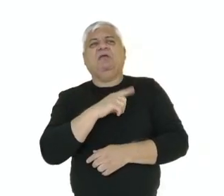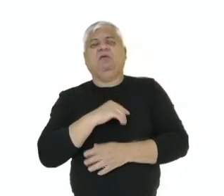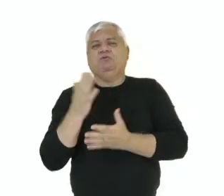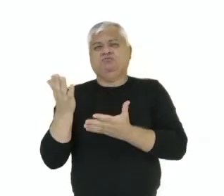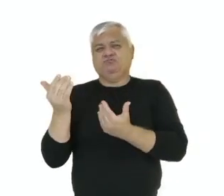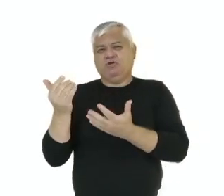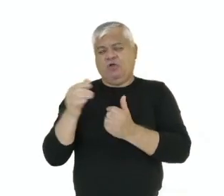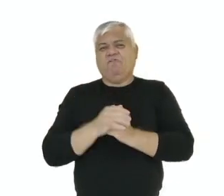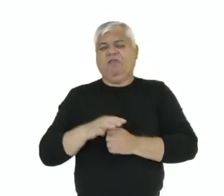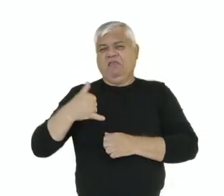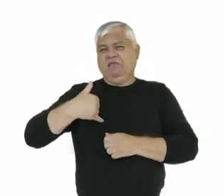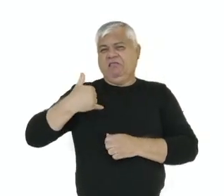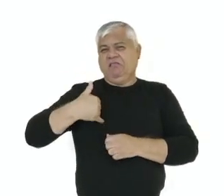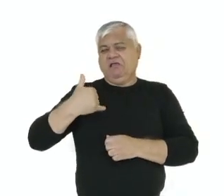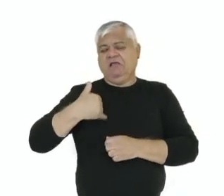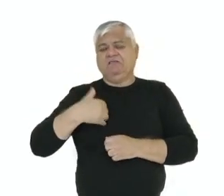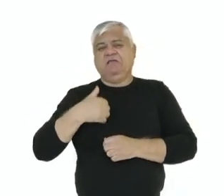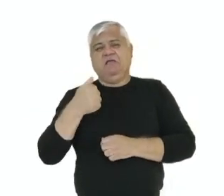anos,